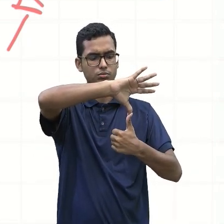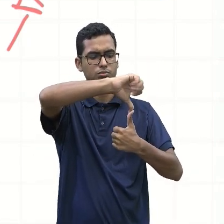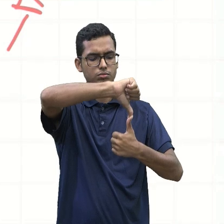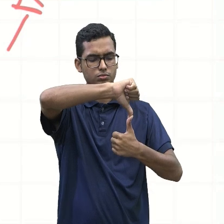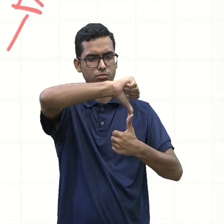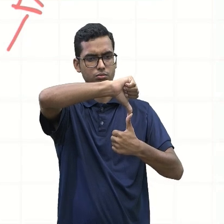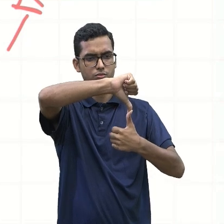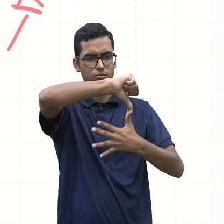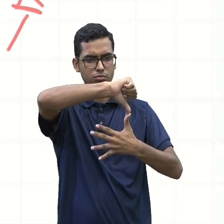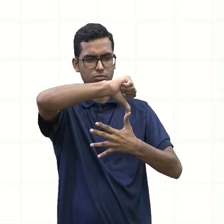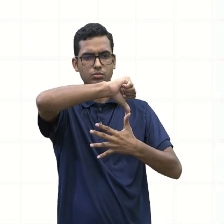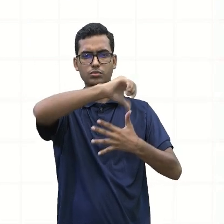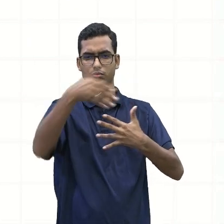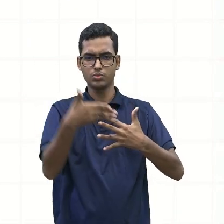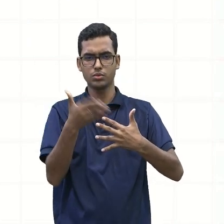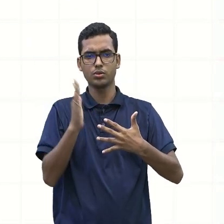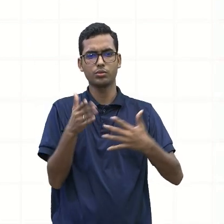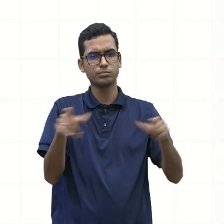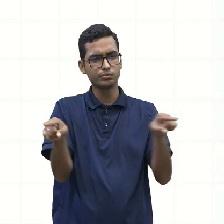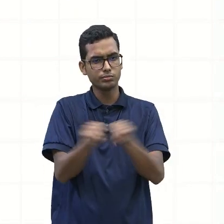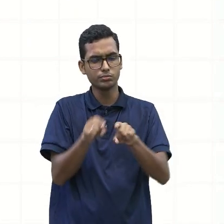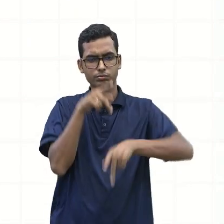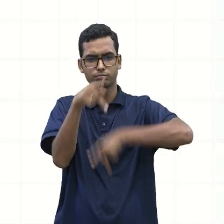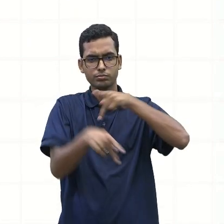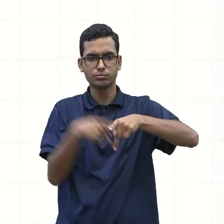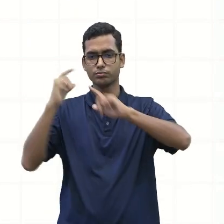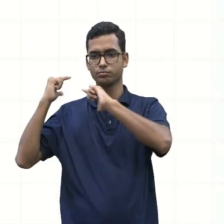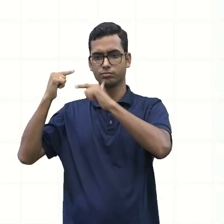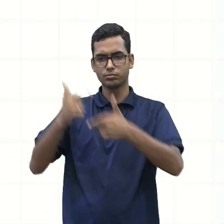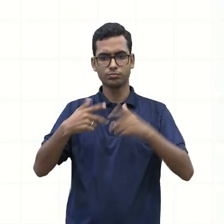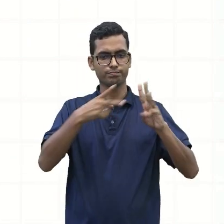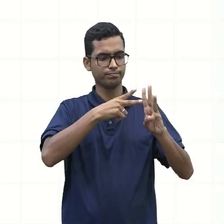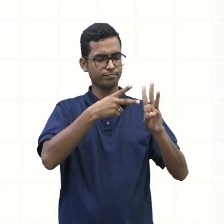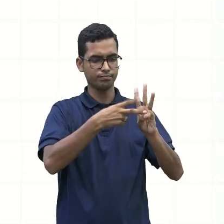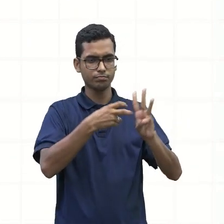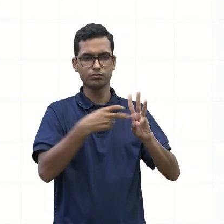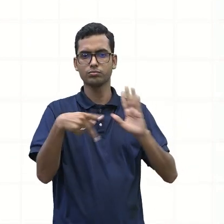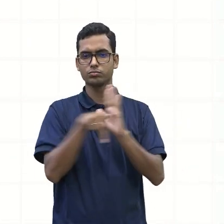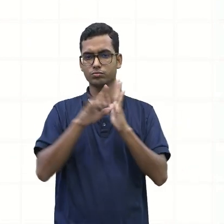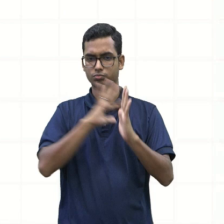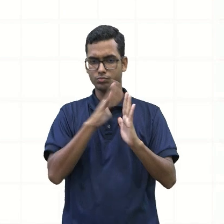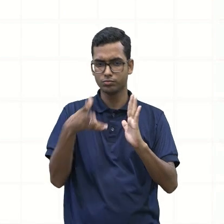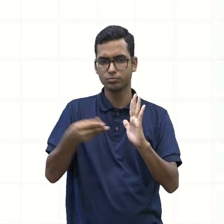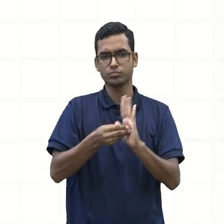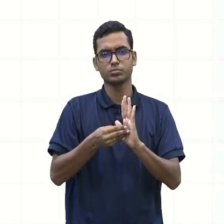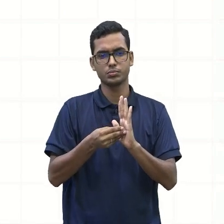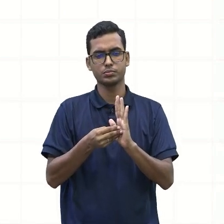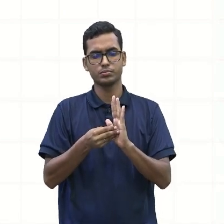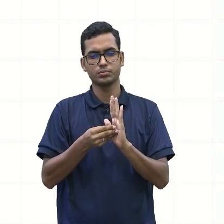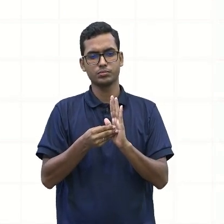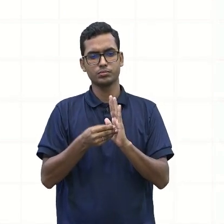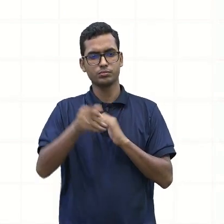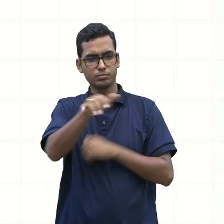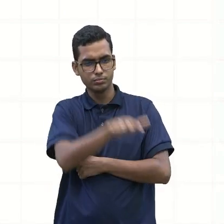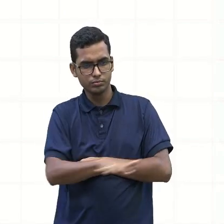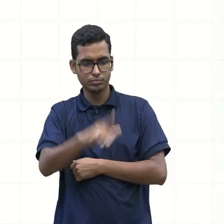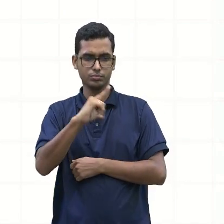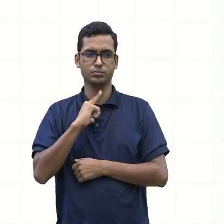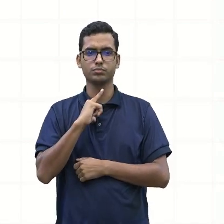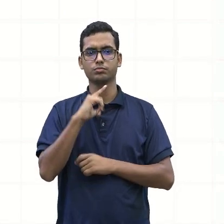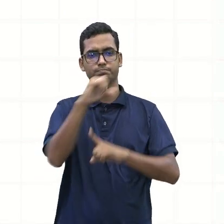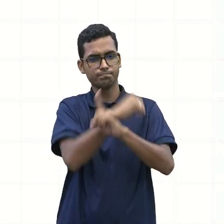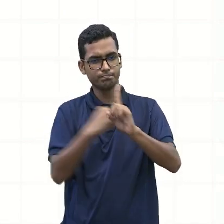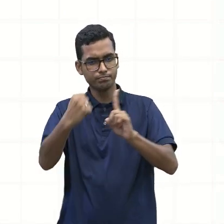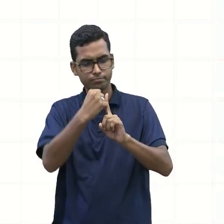e vamos chegar agora, né, nos povos tradicionais da Amazônia. Então, nessa região, temos